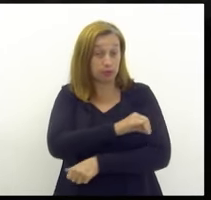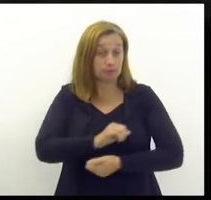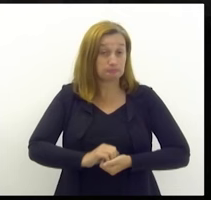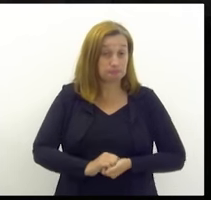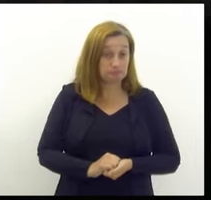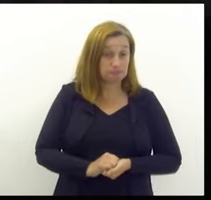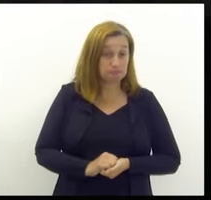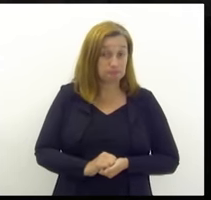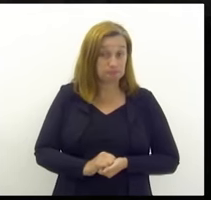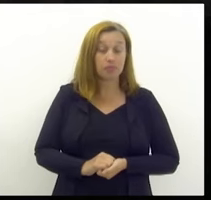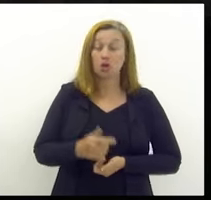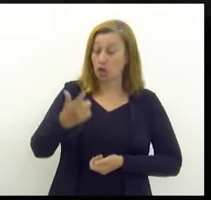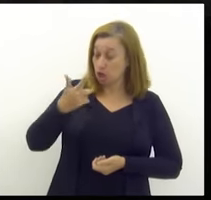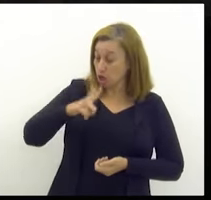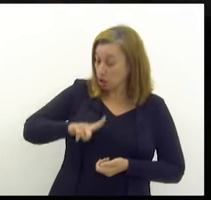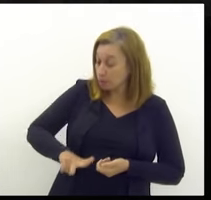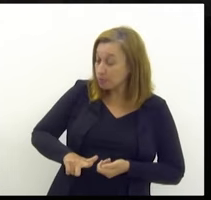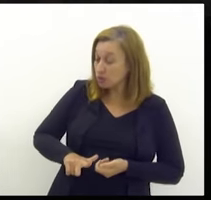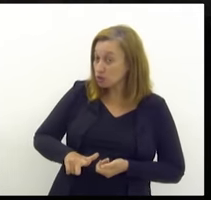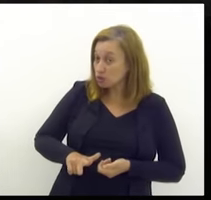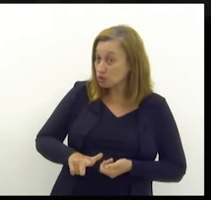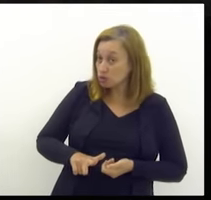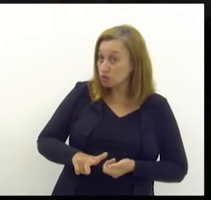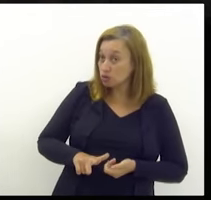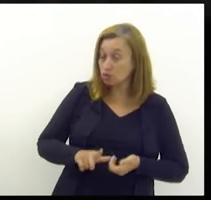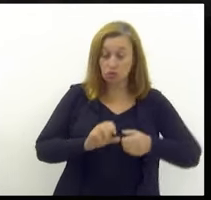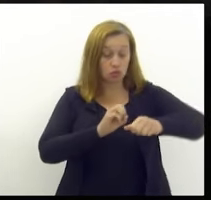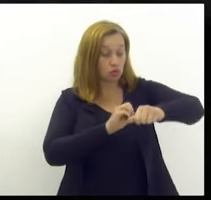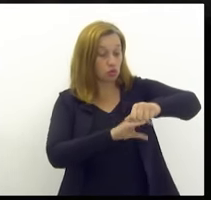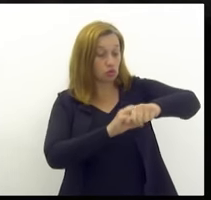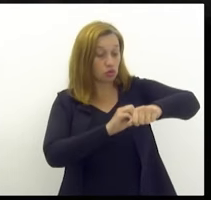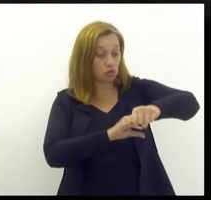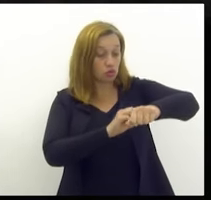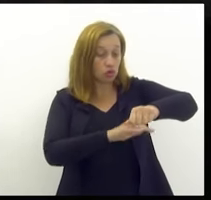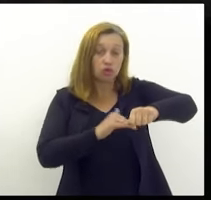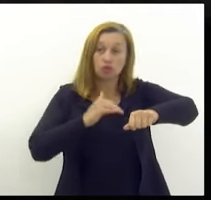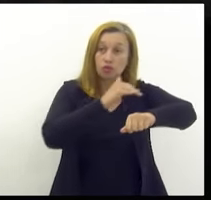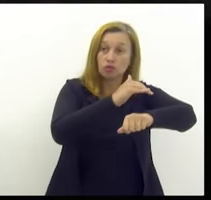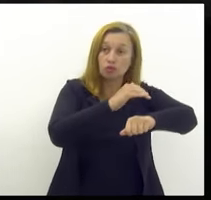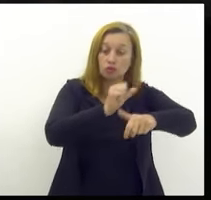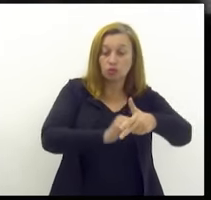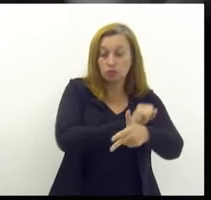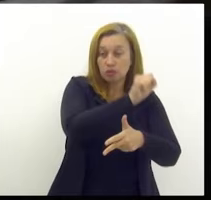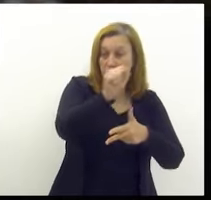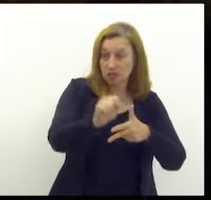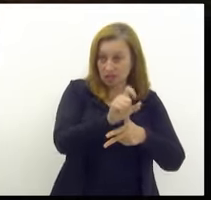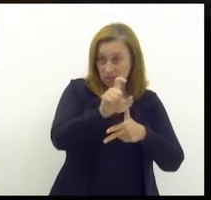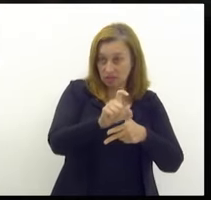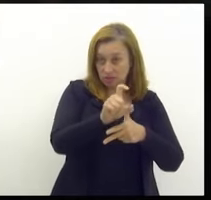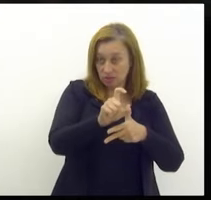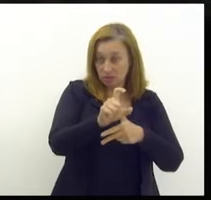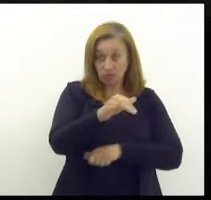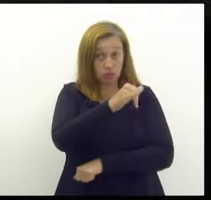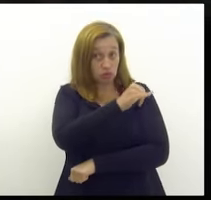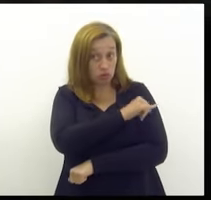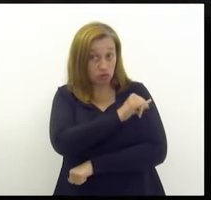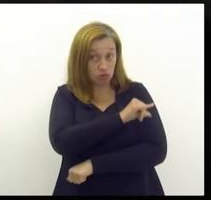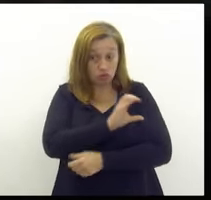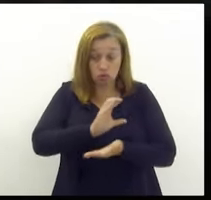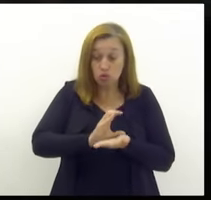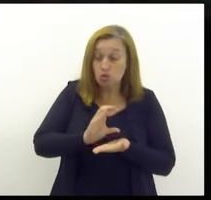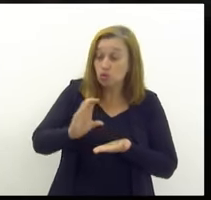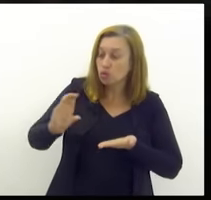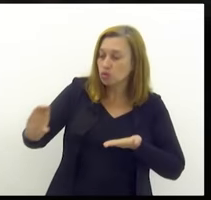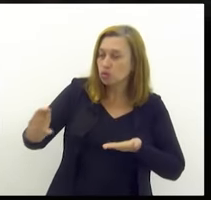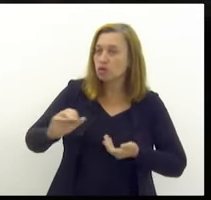Janeiro repetindo os Fundos do Poder Executivo do Rio de Janeiro porque